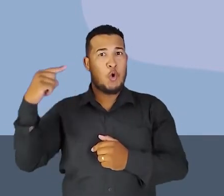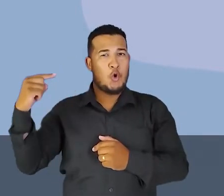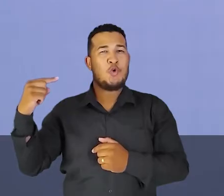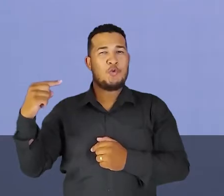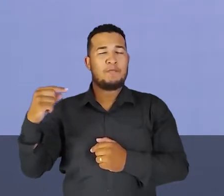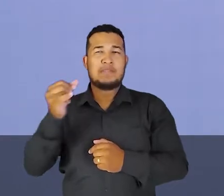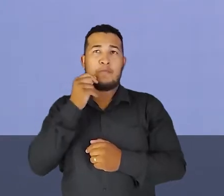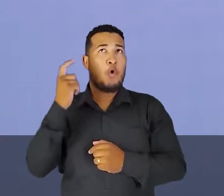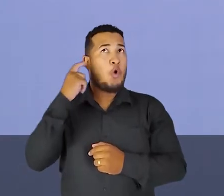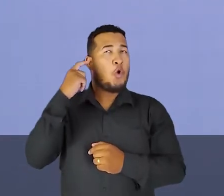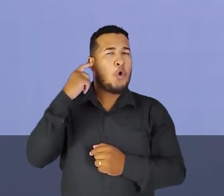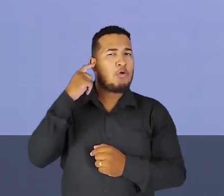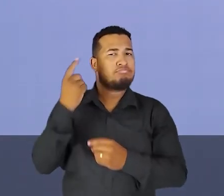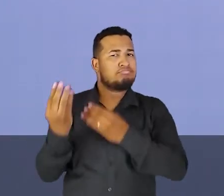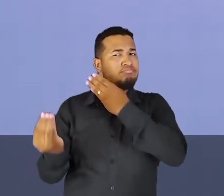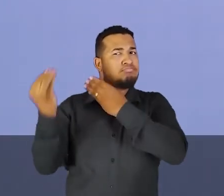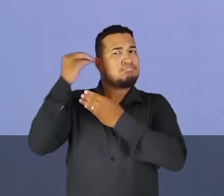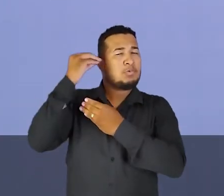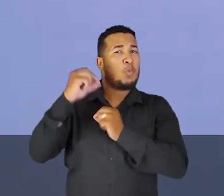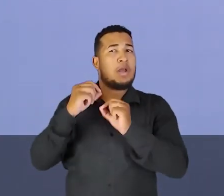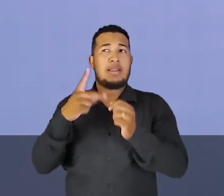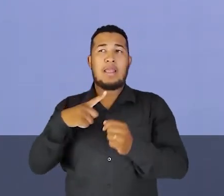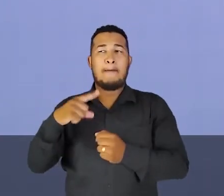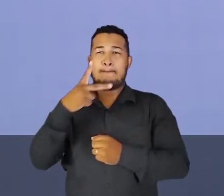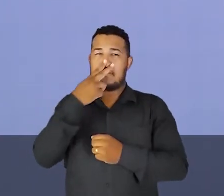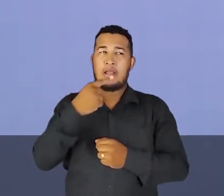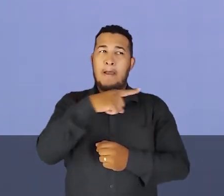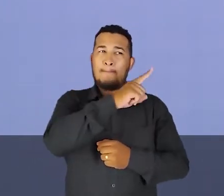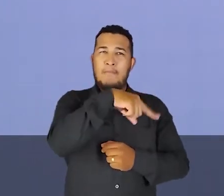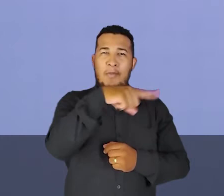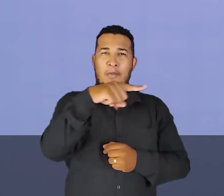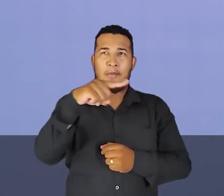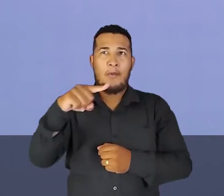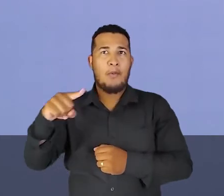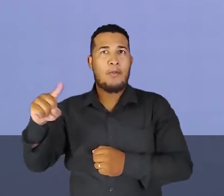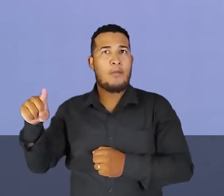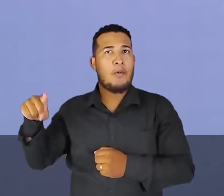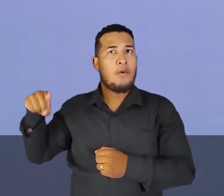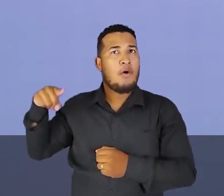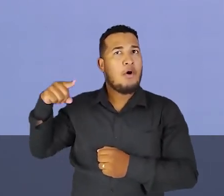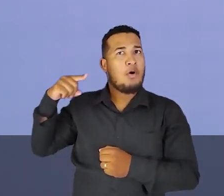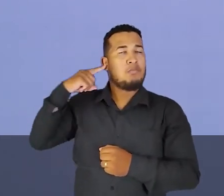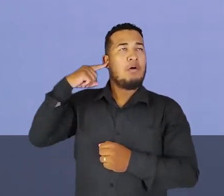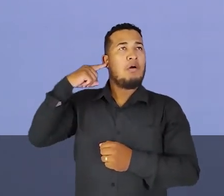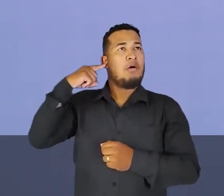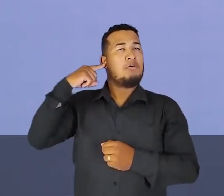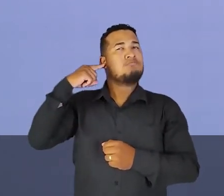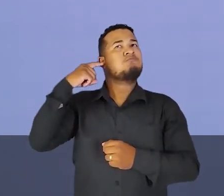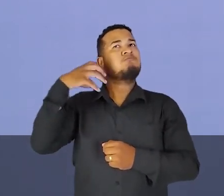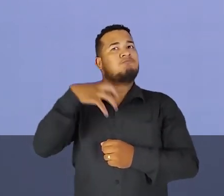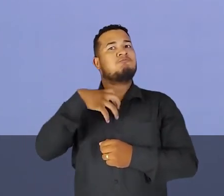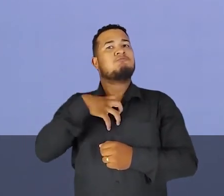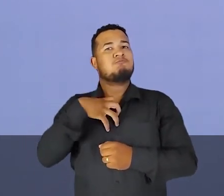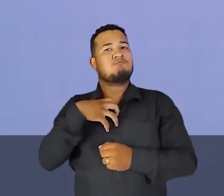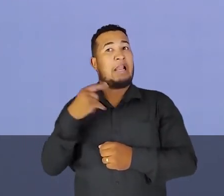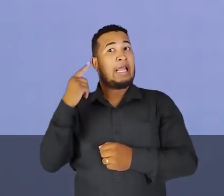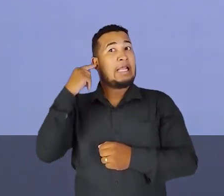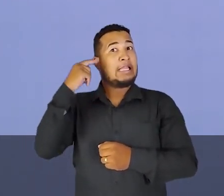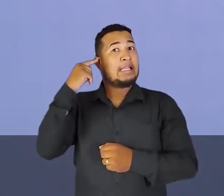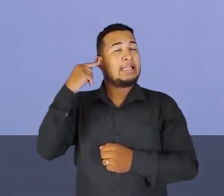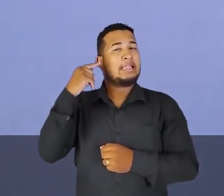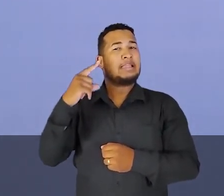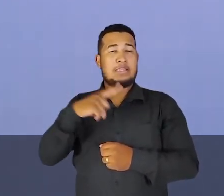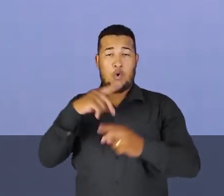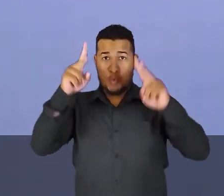nosso ouvido, o som é feito por vibrações, né? São frequências E o nosso ouvido, o